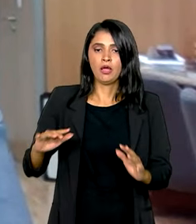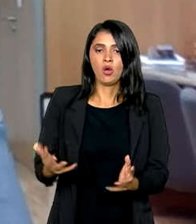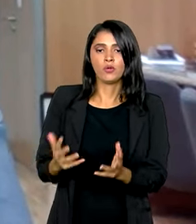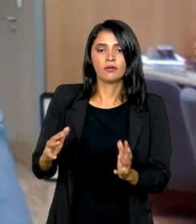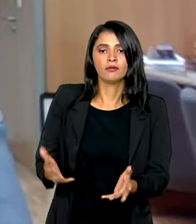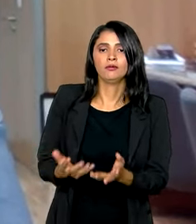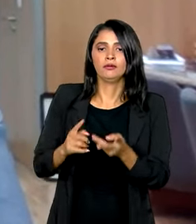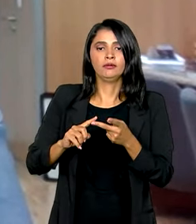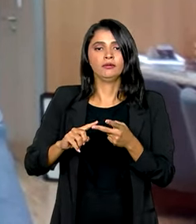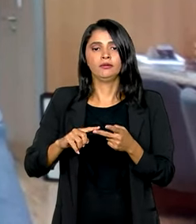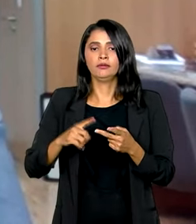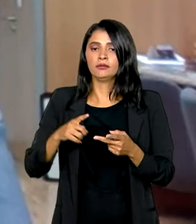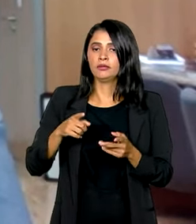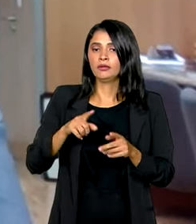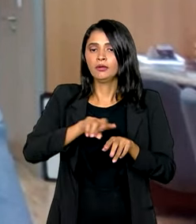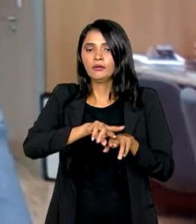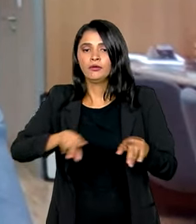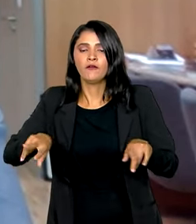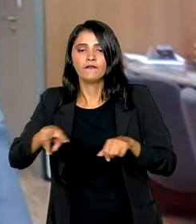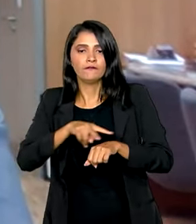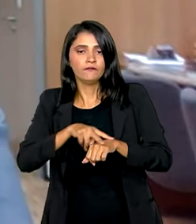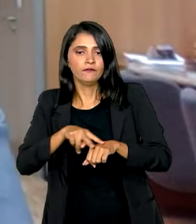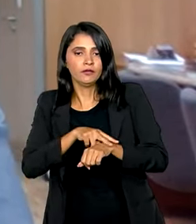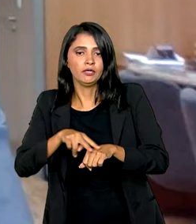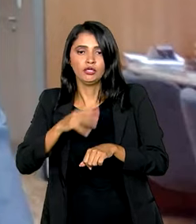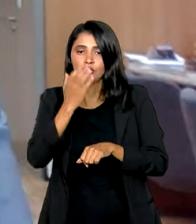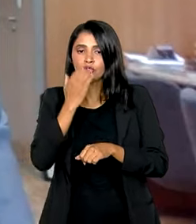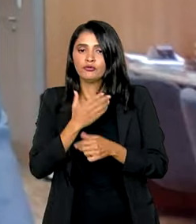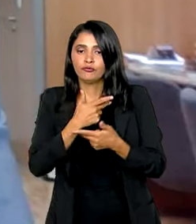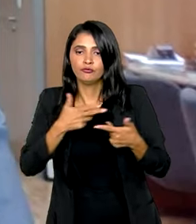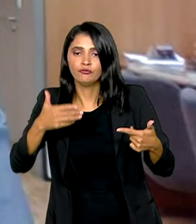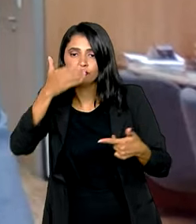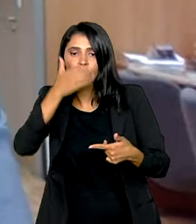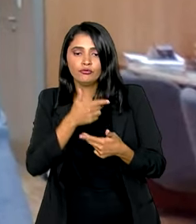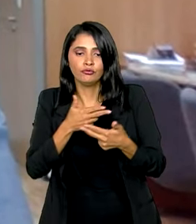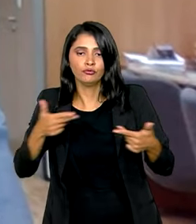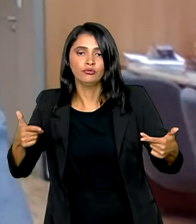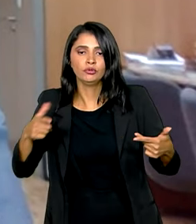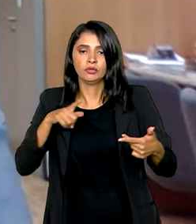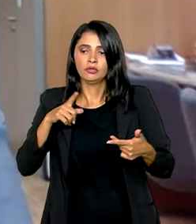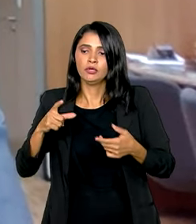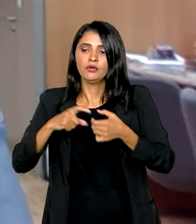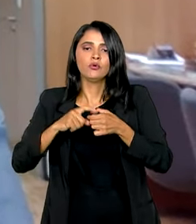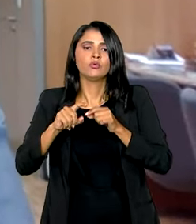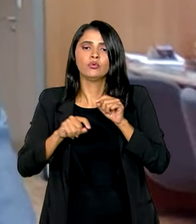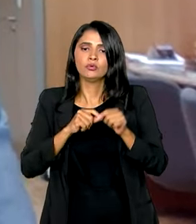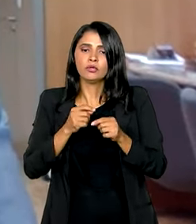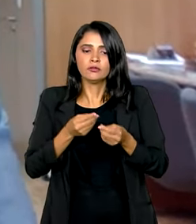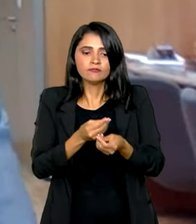hortaliças, legumes, frutas, e recuperar essa oferta.